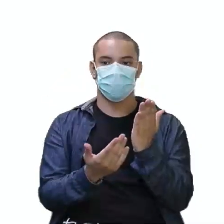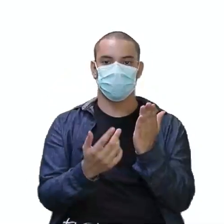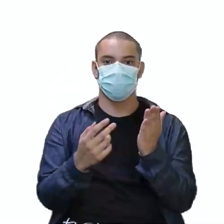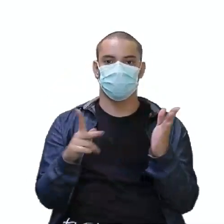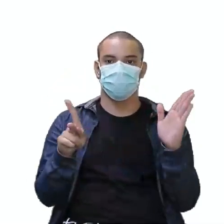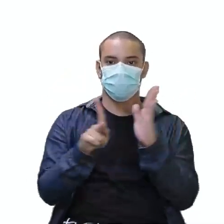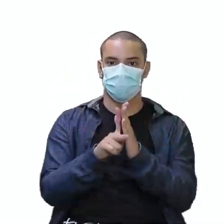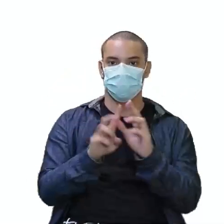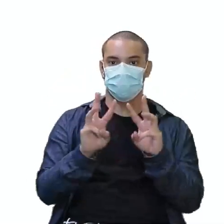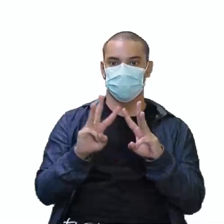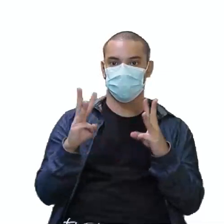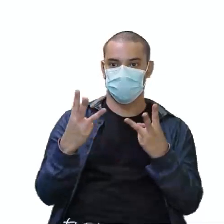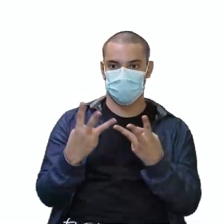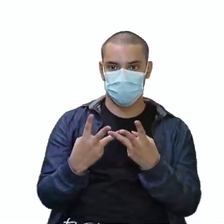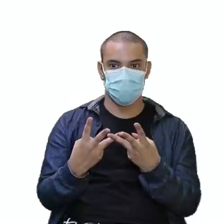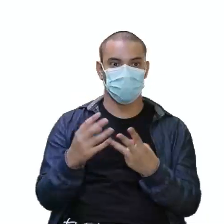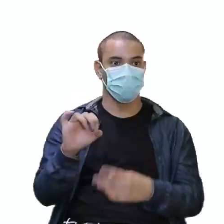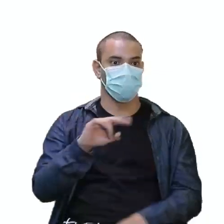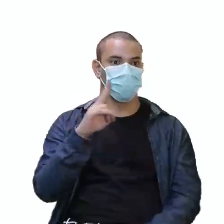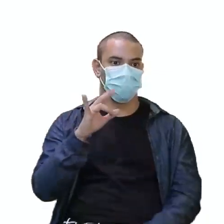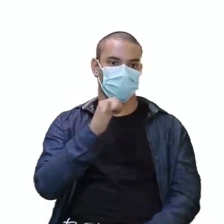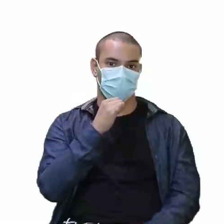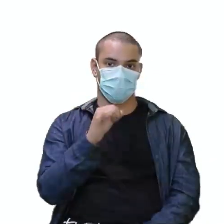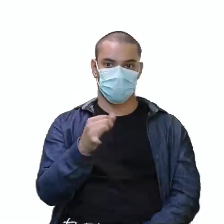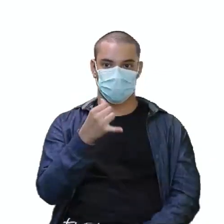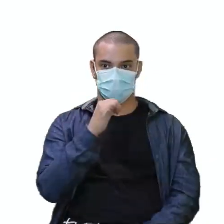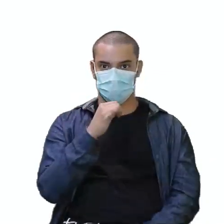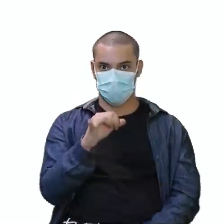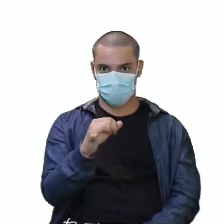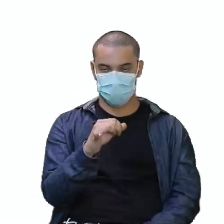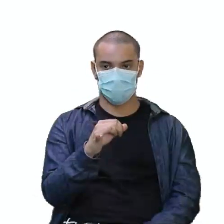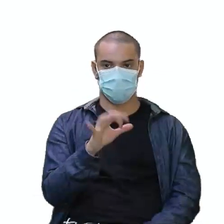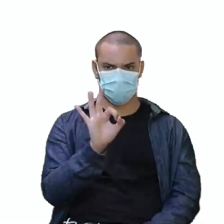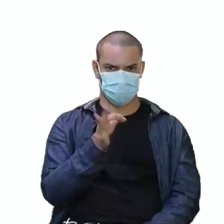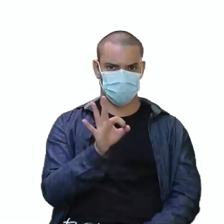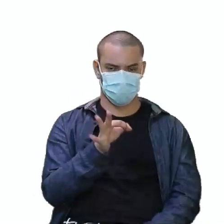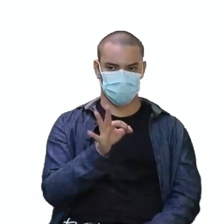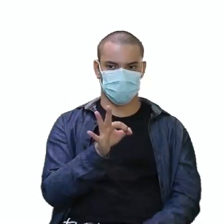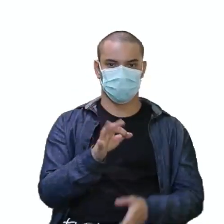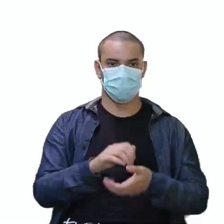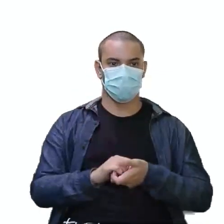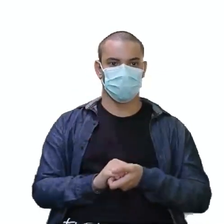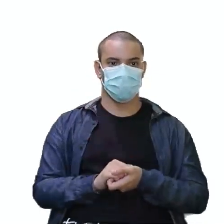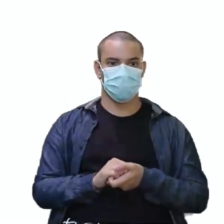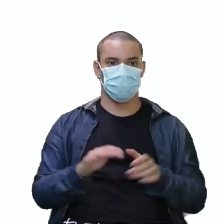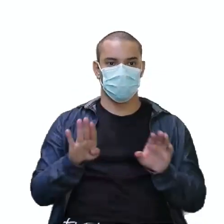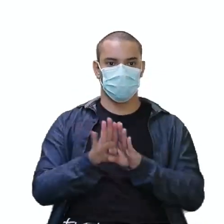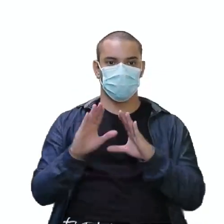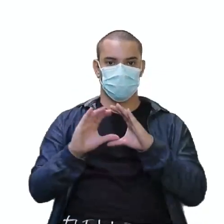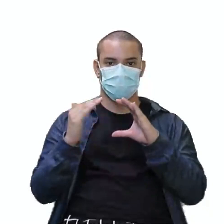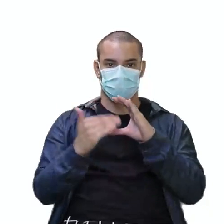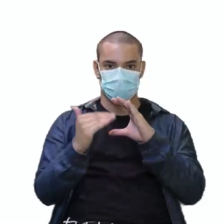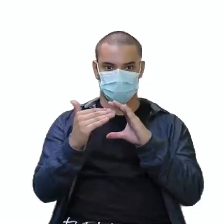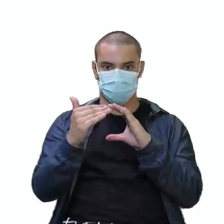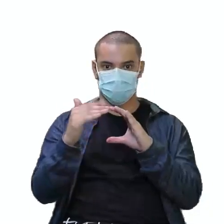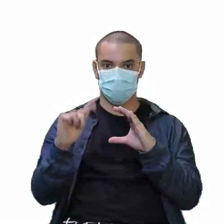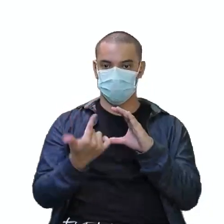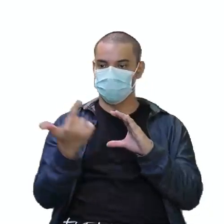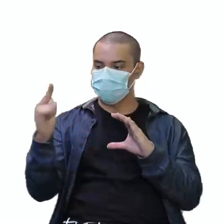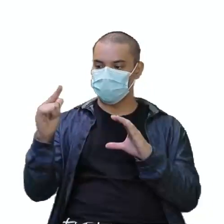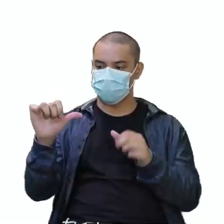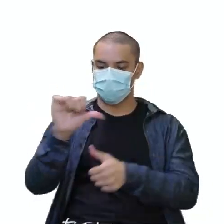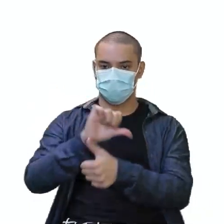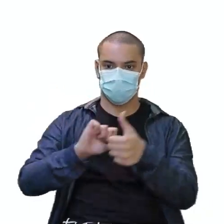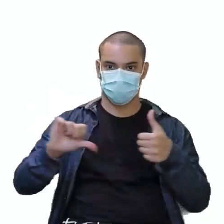quer de matéria, quer de energia. Beleza? De um nível trófico para outro nível